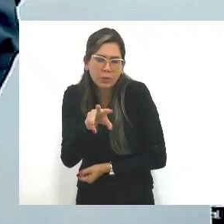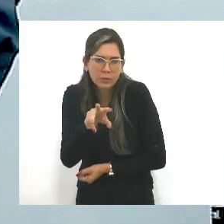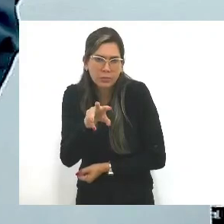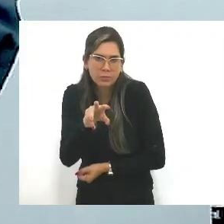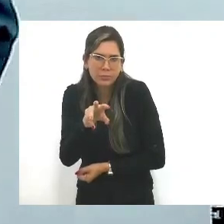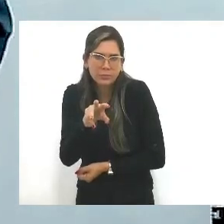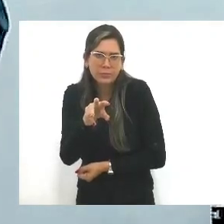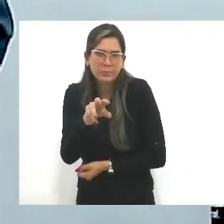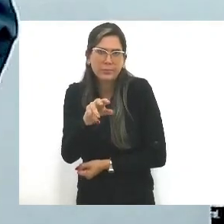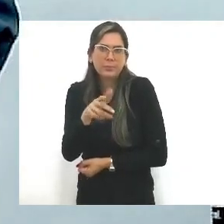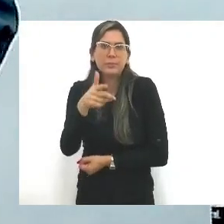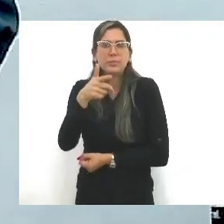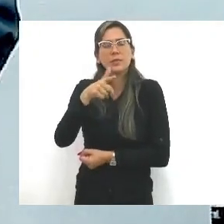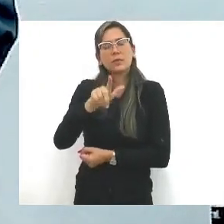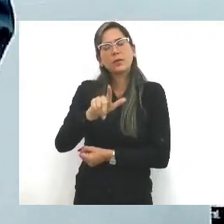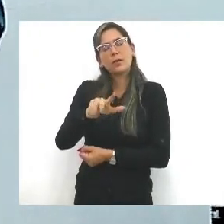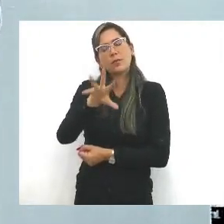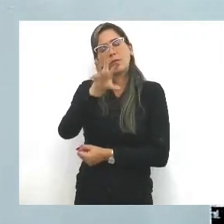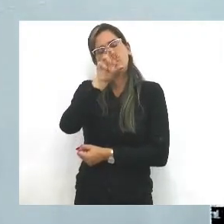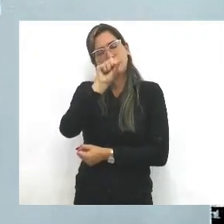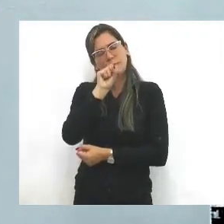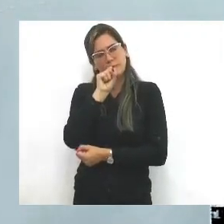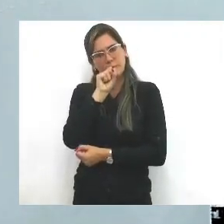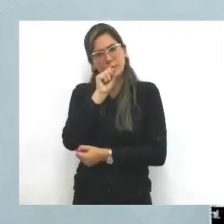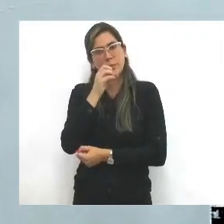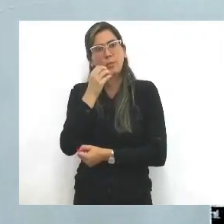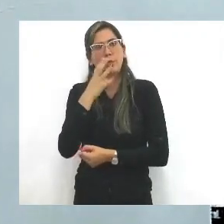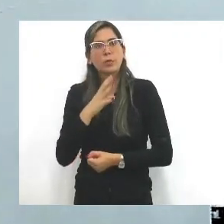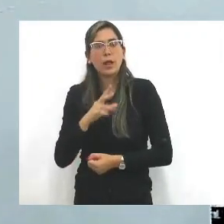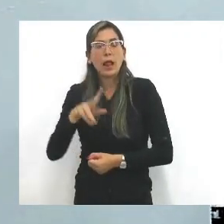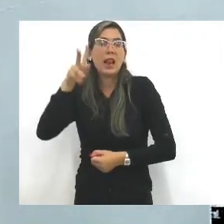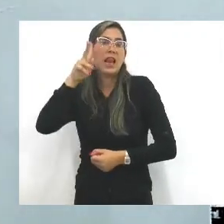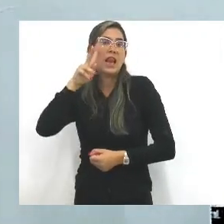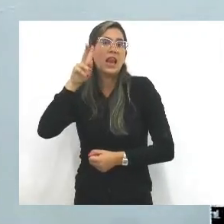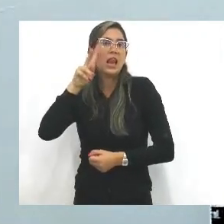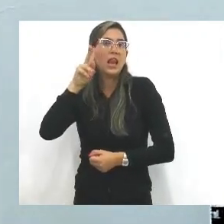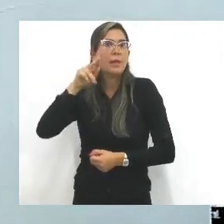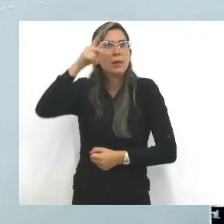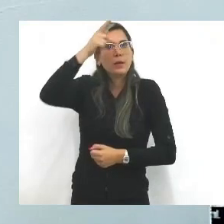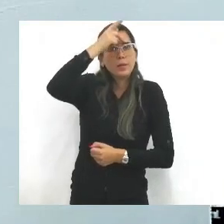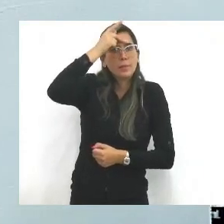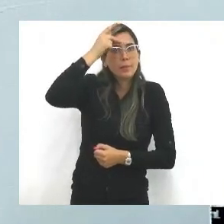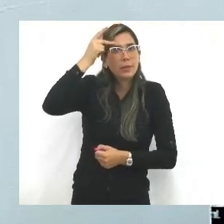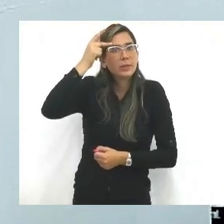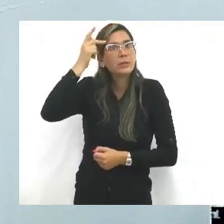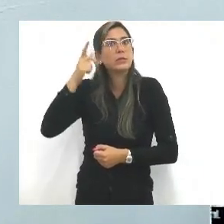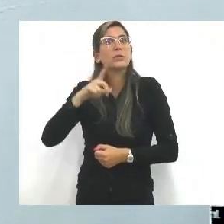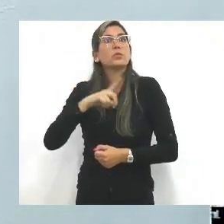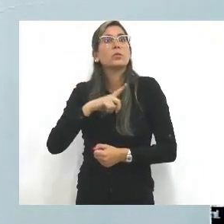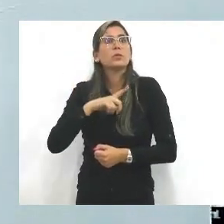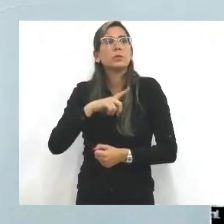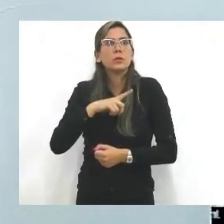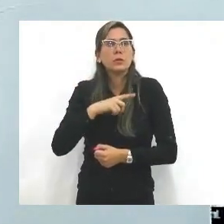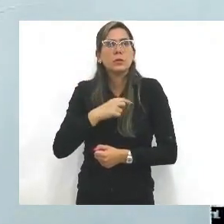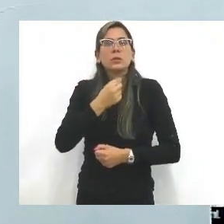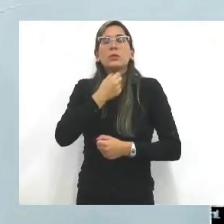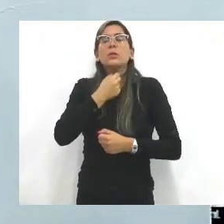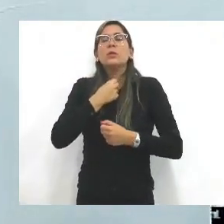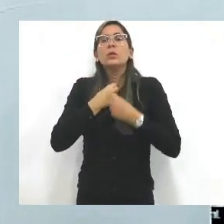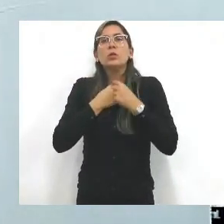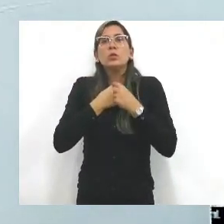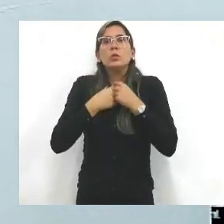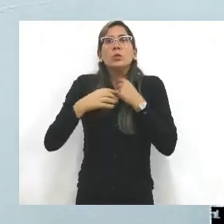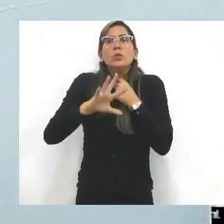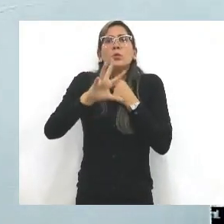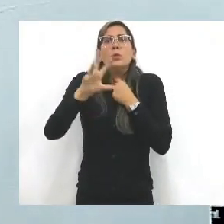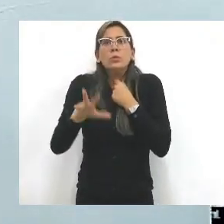respirar. Essa técnica é muito eficiente. Mas lembrando, para pessoas que realmente estejam obstruídas na sua totalidade,